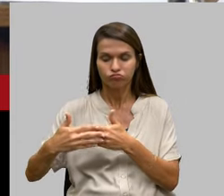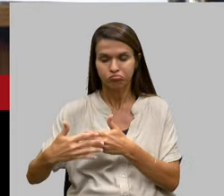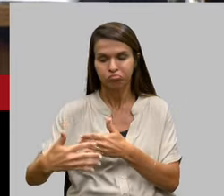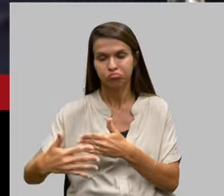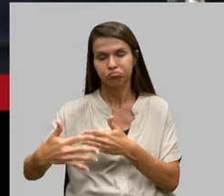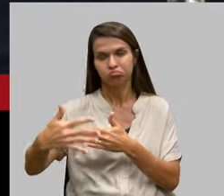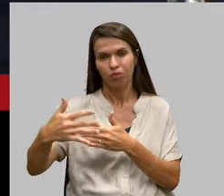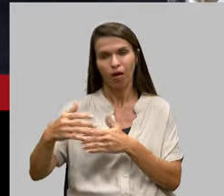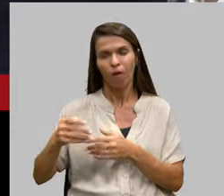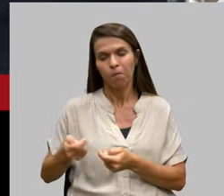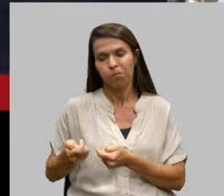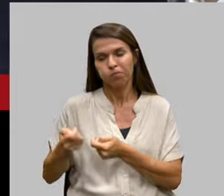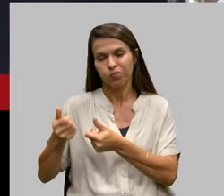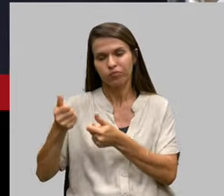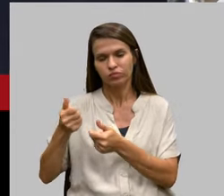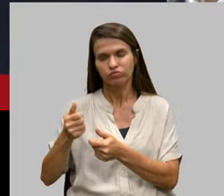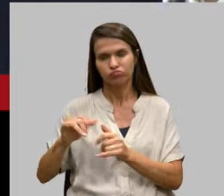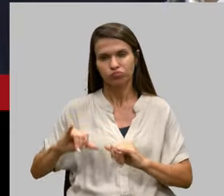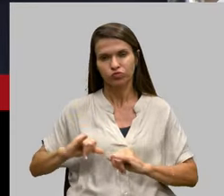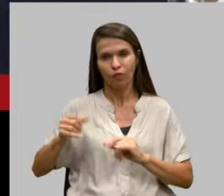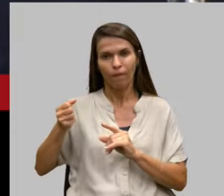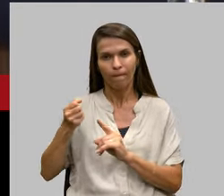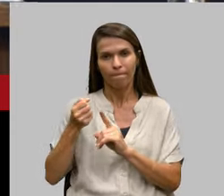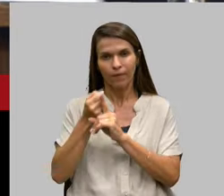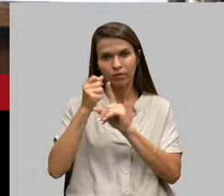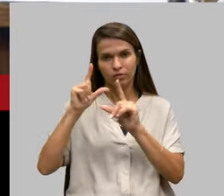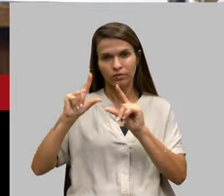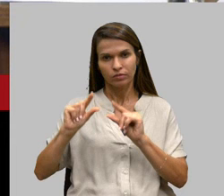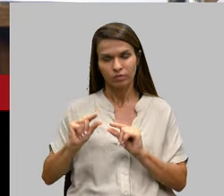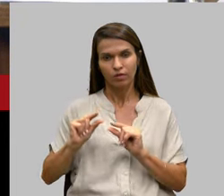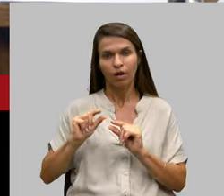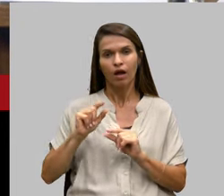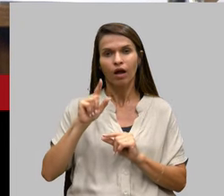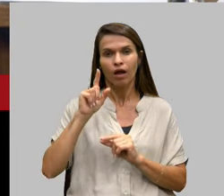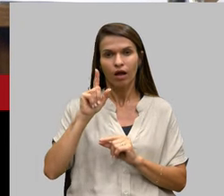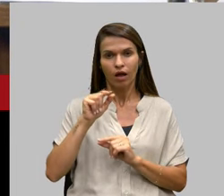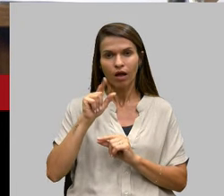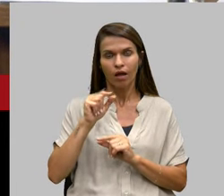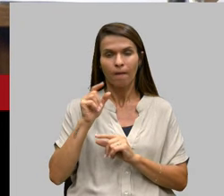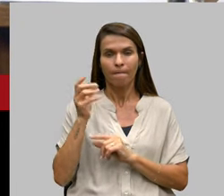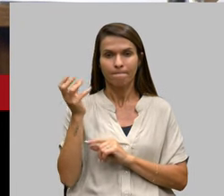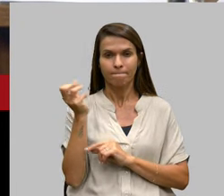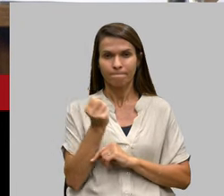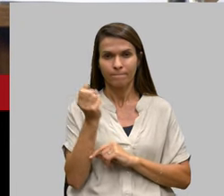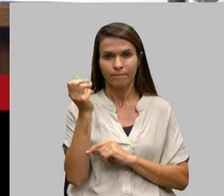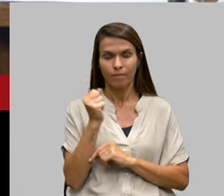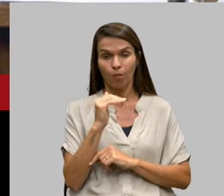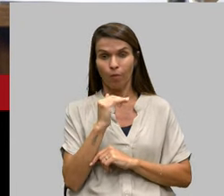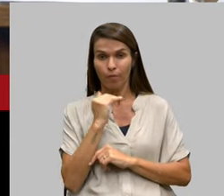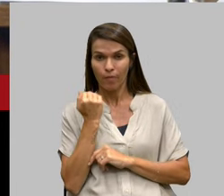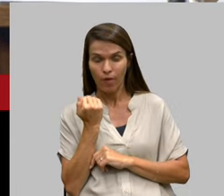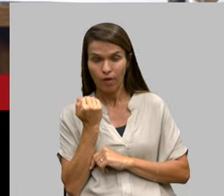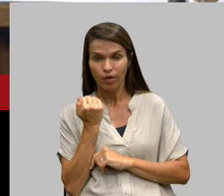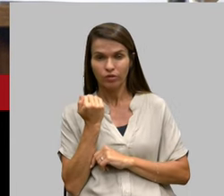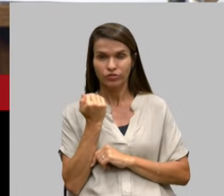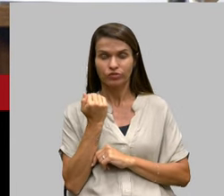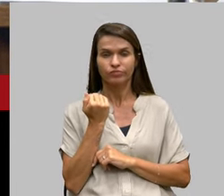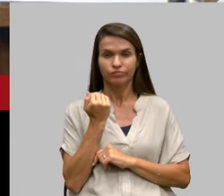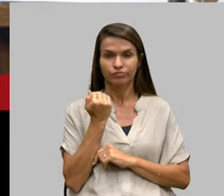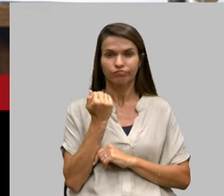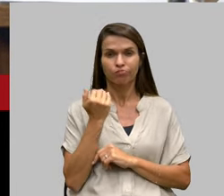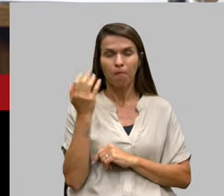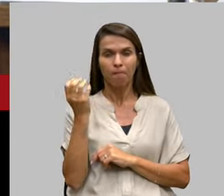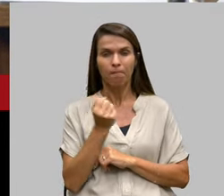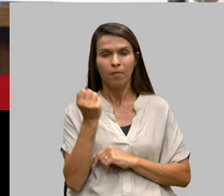que mais sofreram o impacto dessa redução tenha sido a pensão por morte e quero dizer que a pensão por morte Talvez